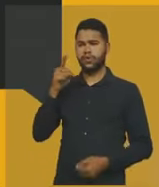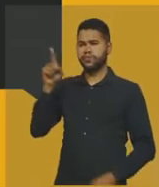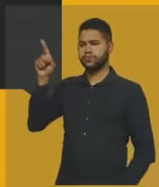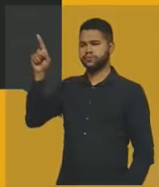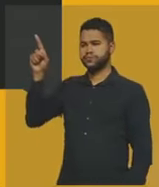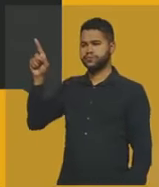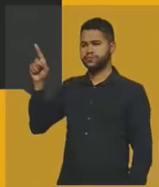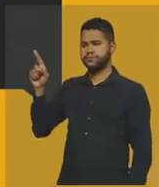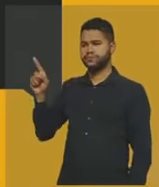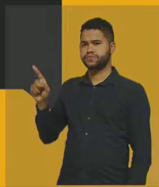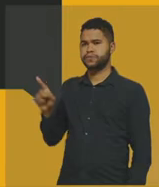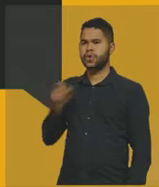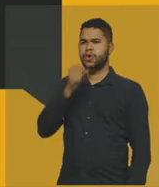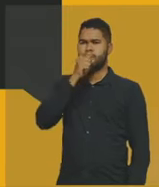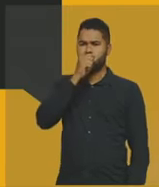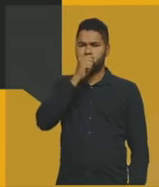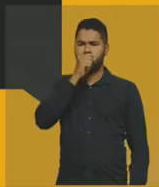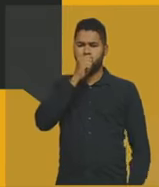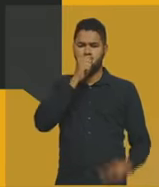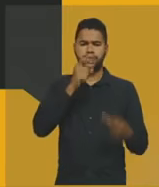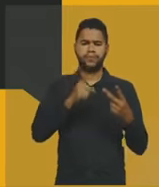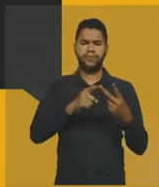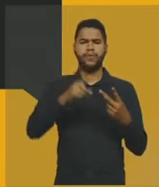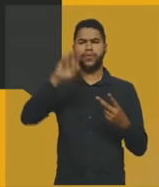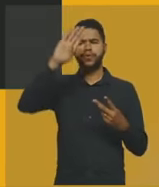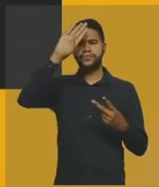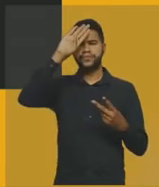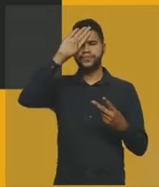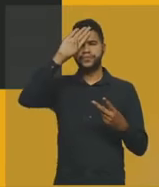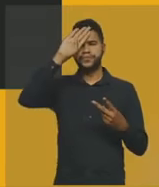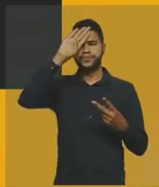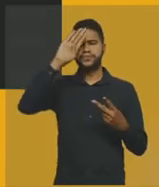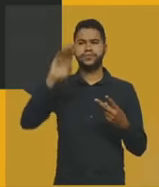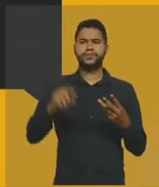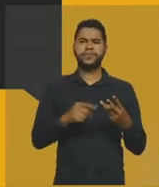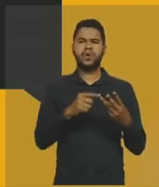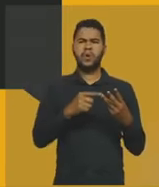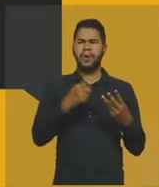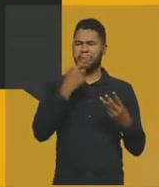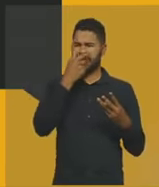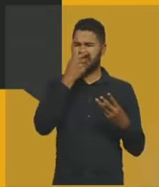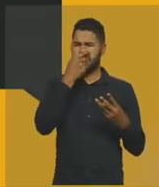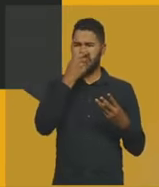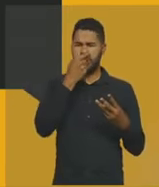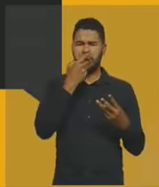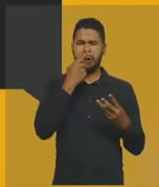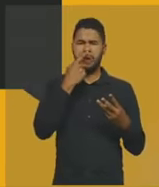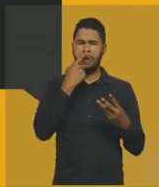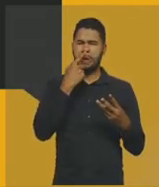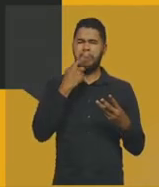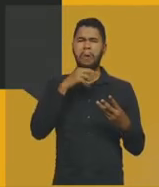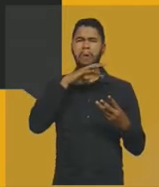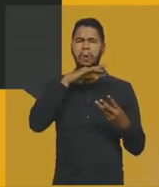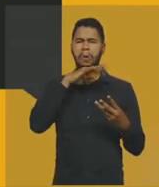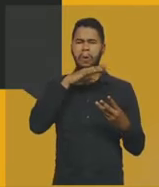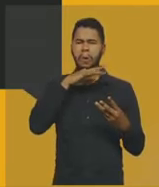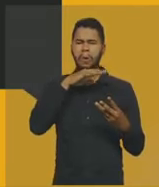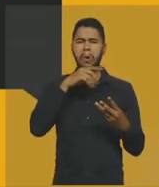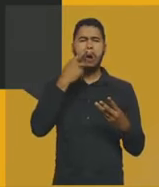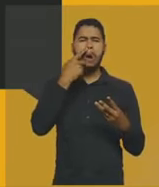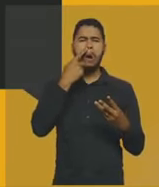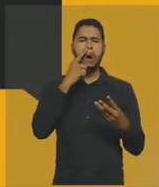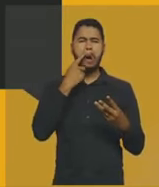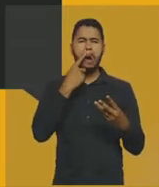fever, febre, running nose, nariz entupido ou até mesmo quando está escorrendo um